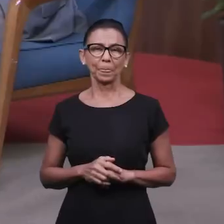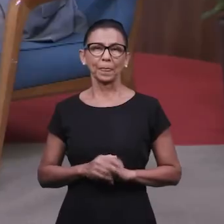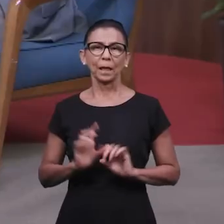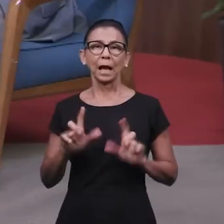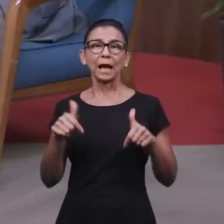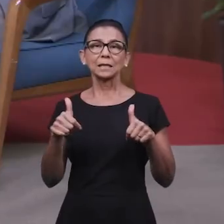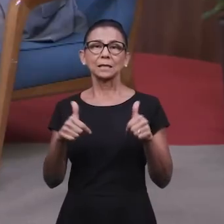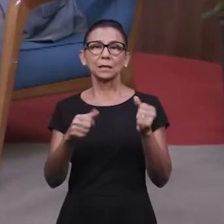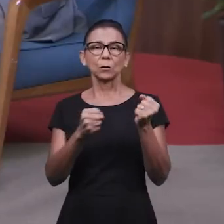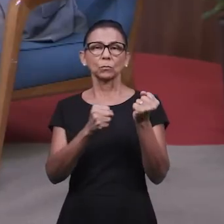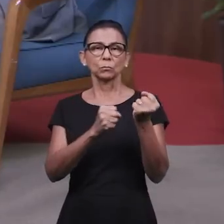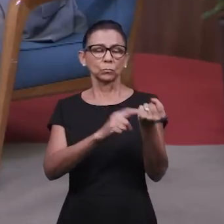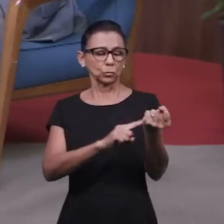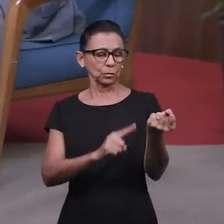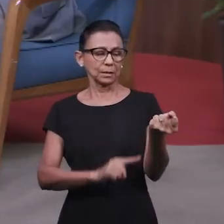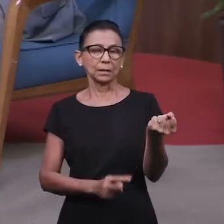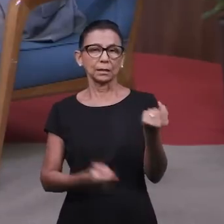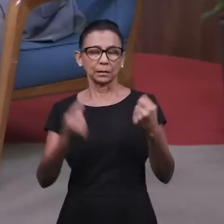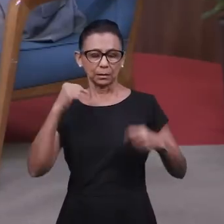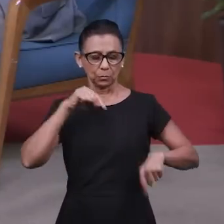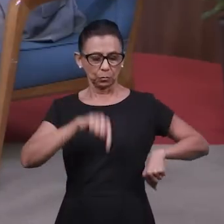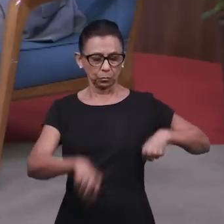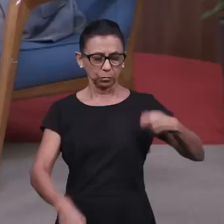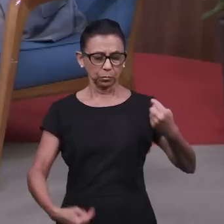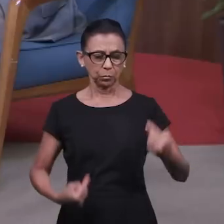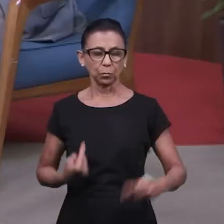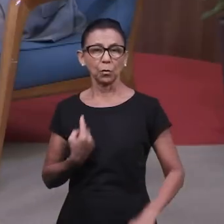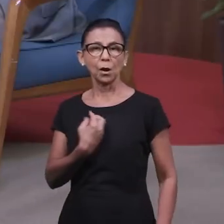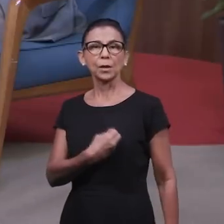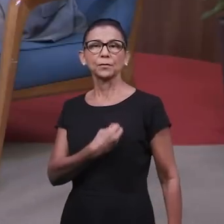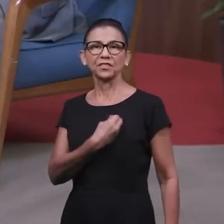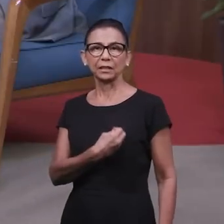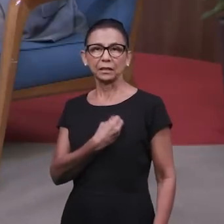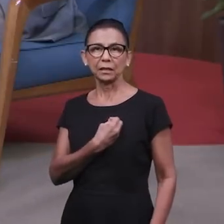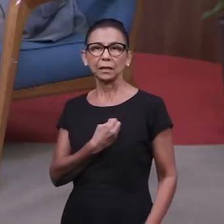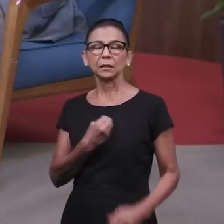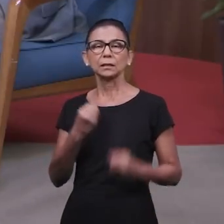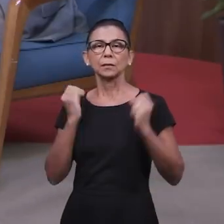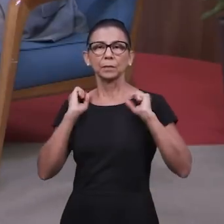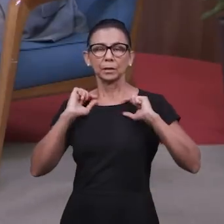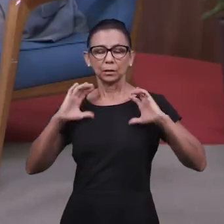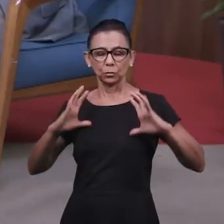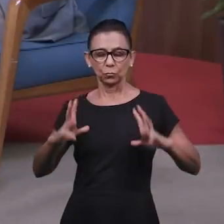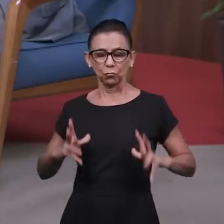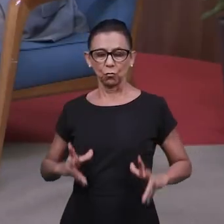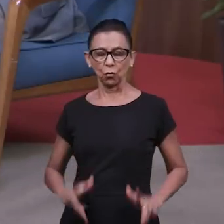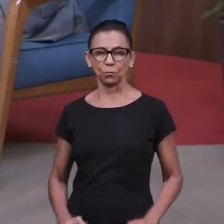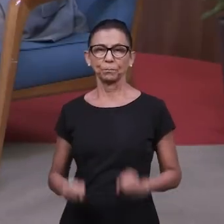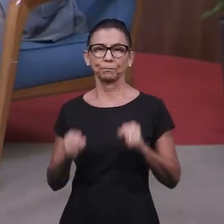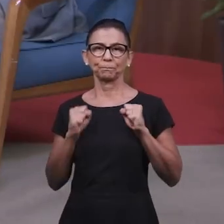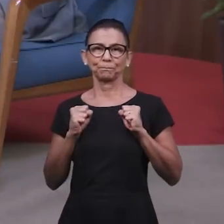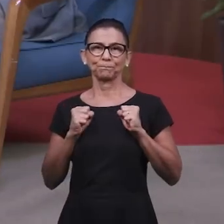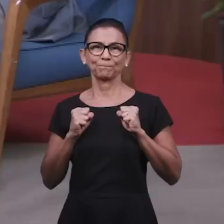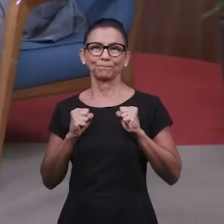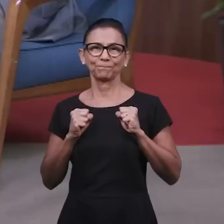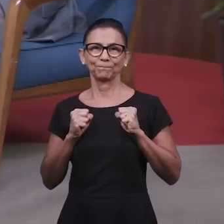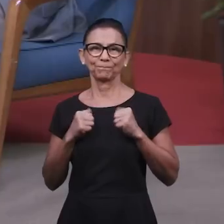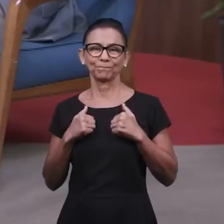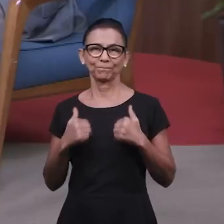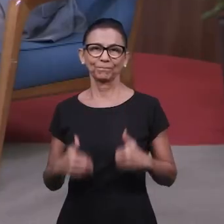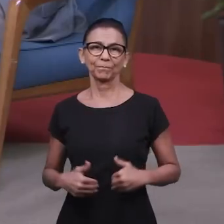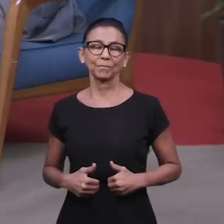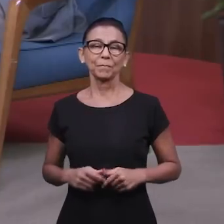no corpo? O sangue, ele dá vida e ele purifica. o nosso corpo físico.